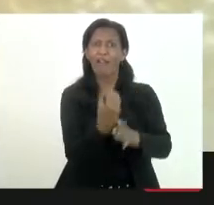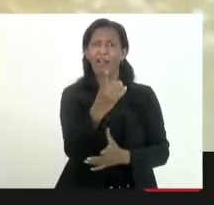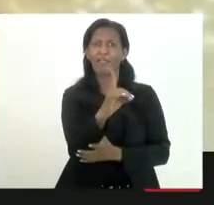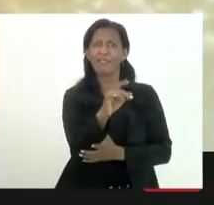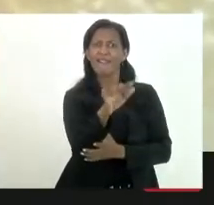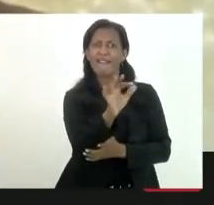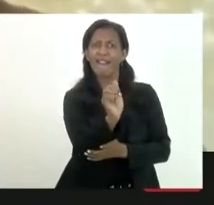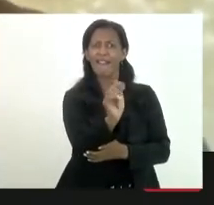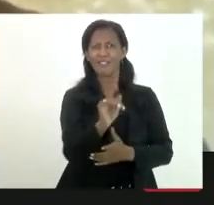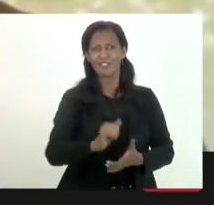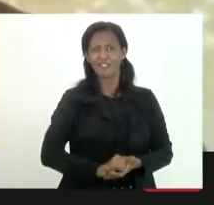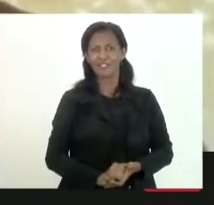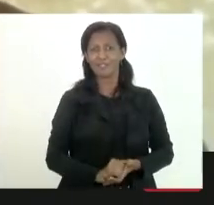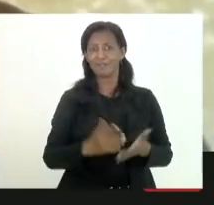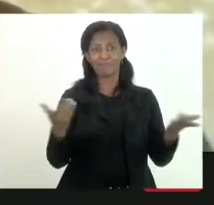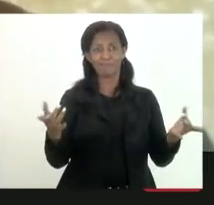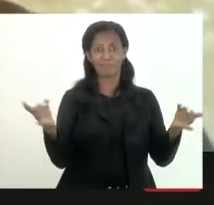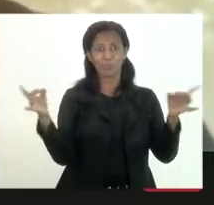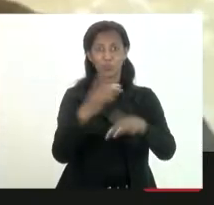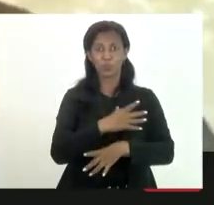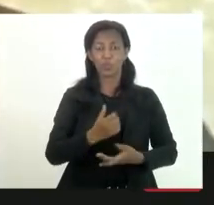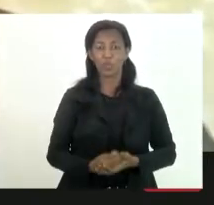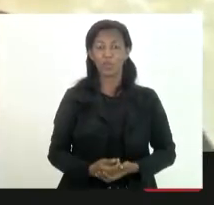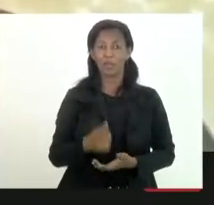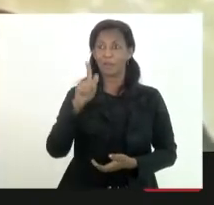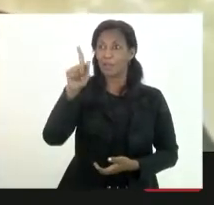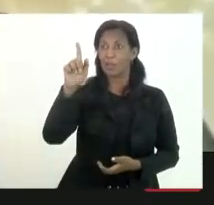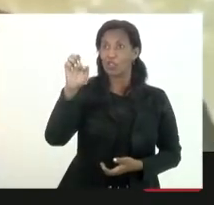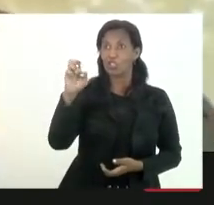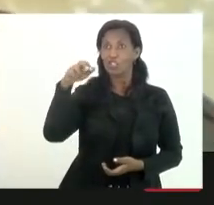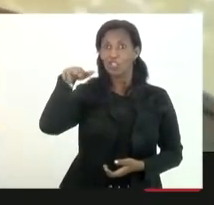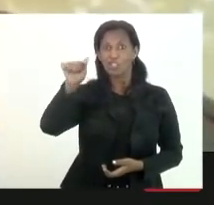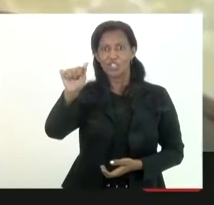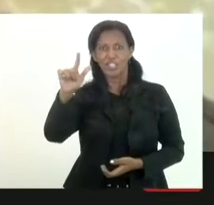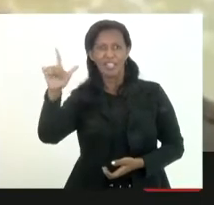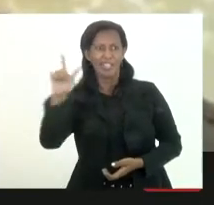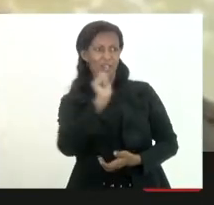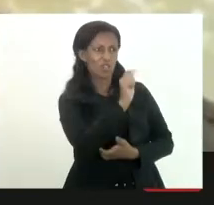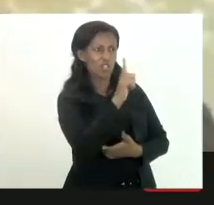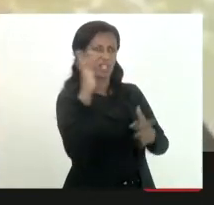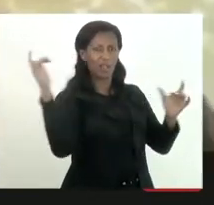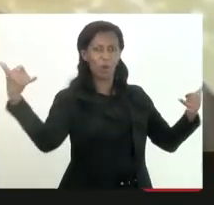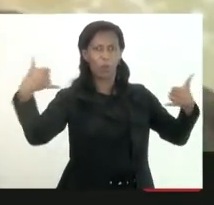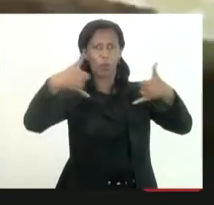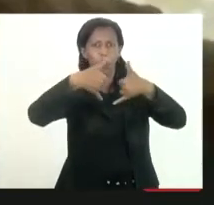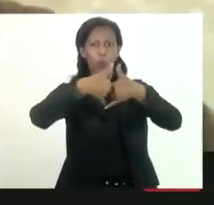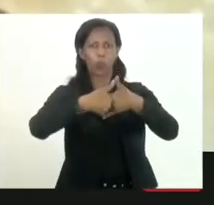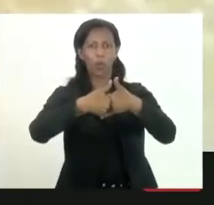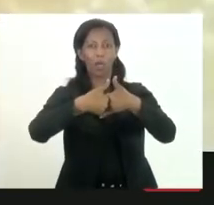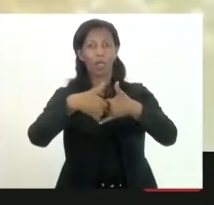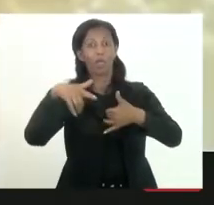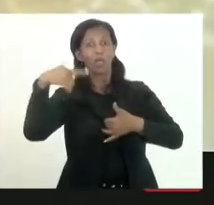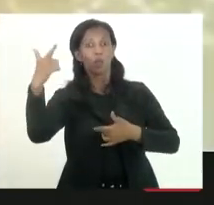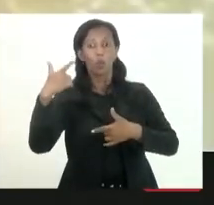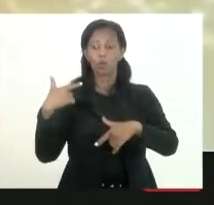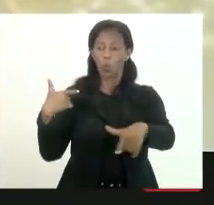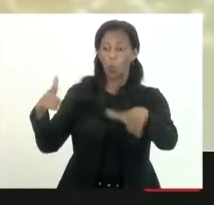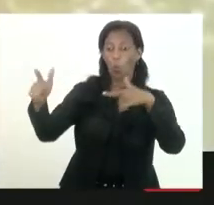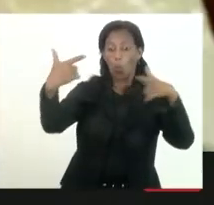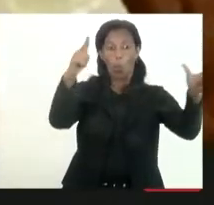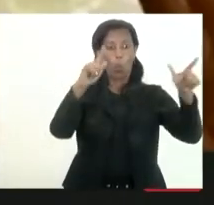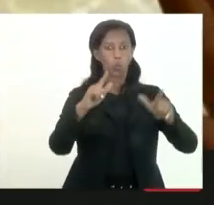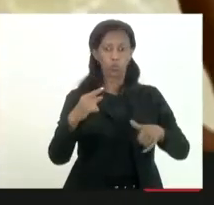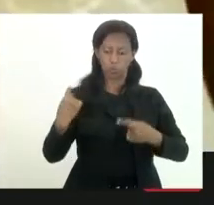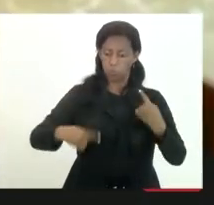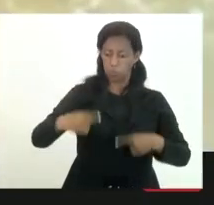criada, Marta, pelo general Braga Neto junto com o general Richard Nunes, enquanto todos os outros governadores